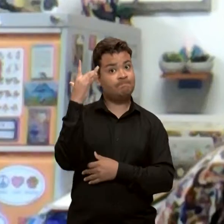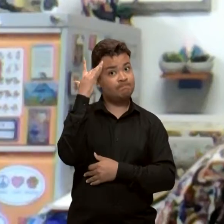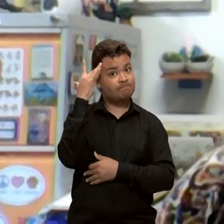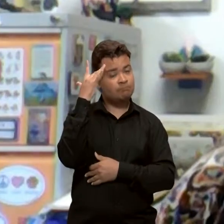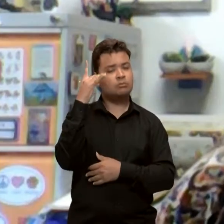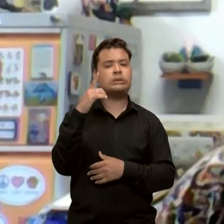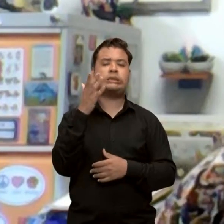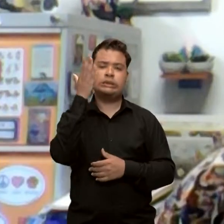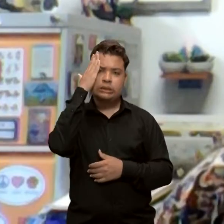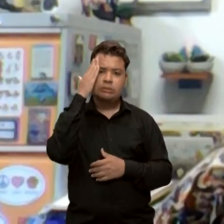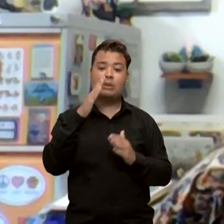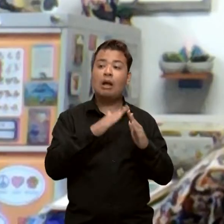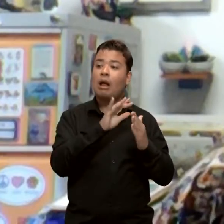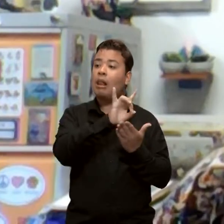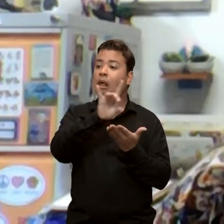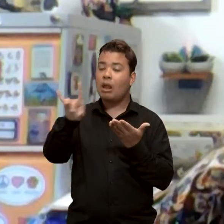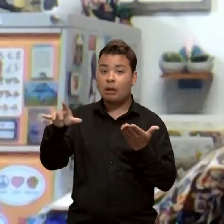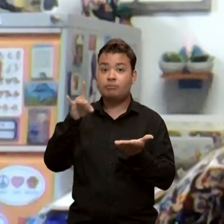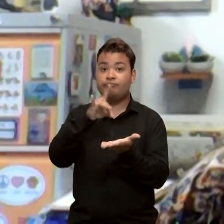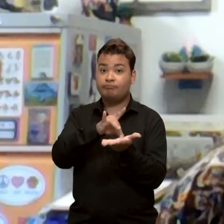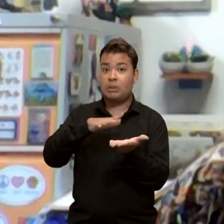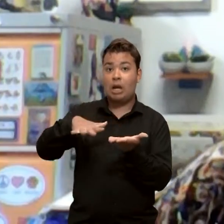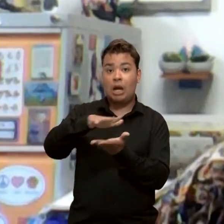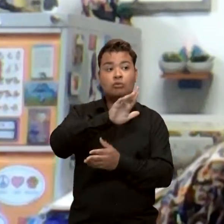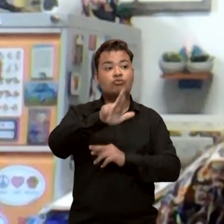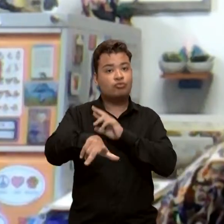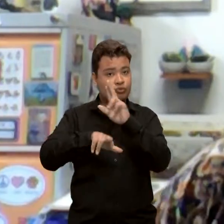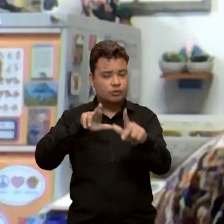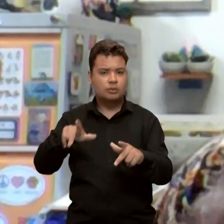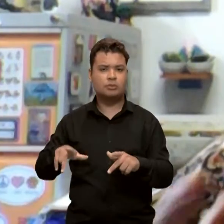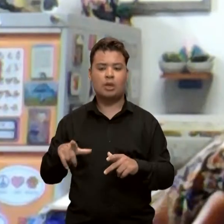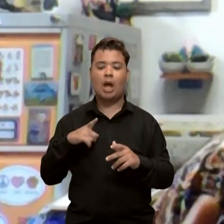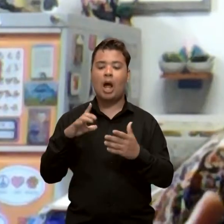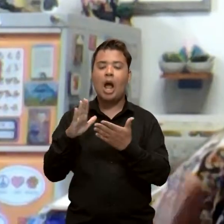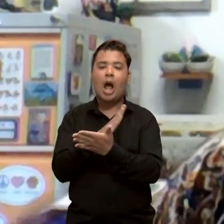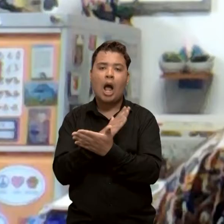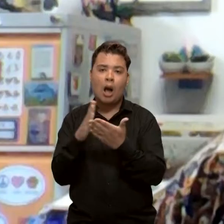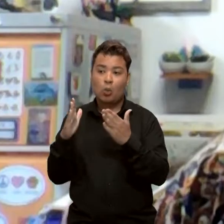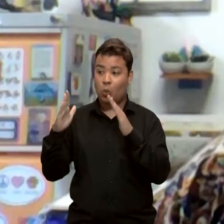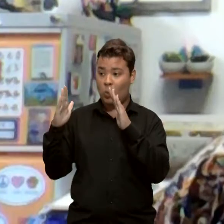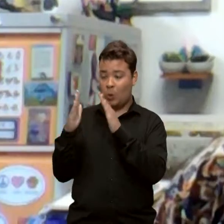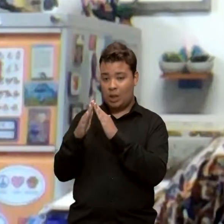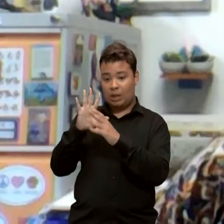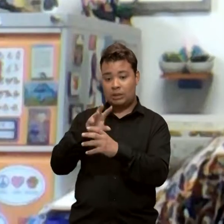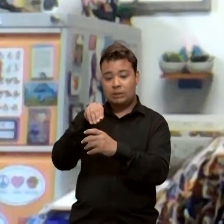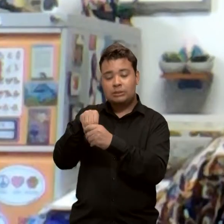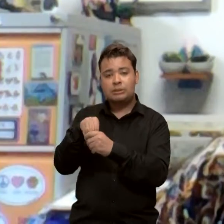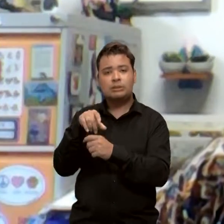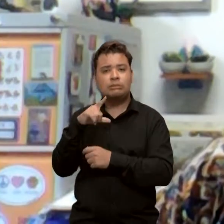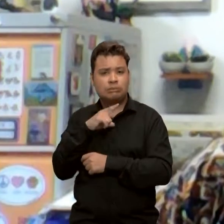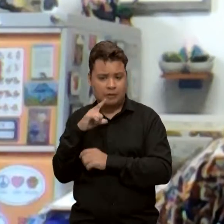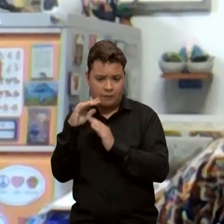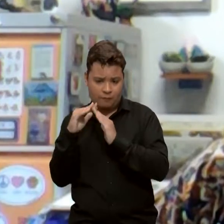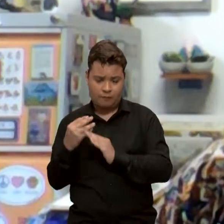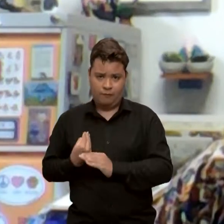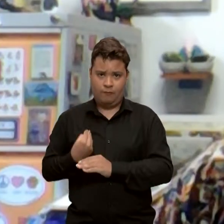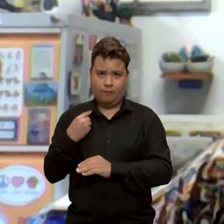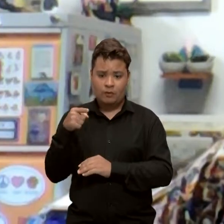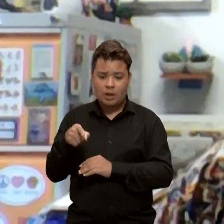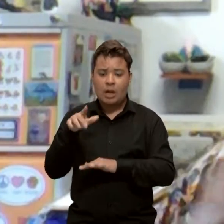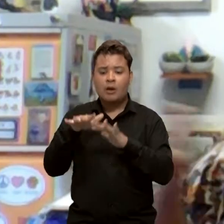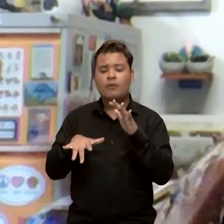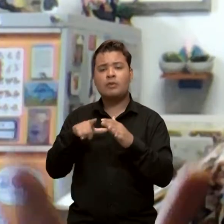casa. Existem moradores das casas, por exemplo, que podem se relacionar a uma área